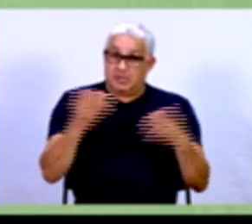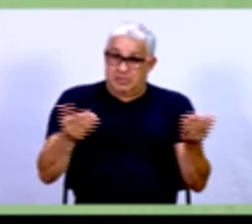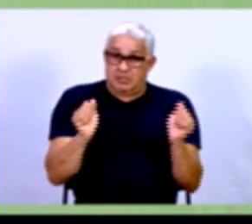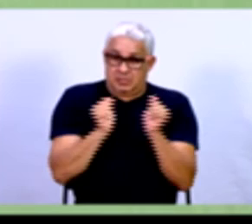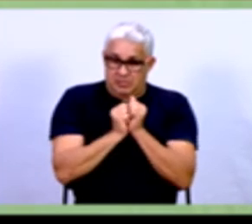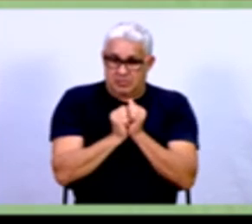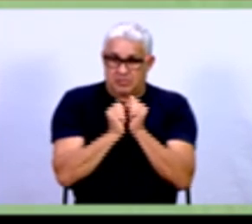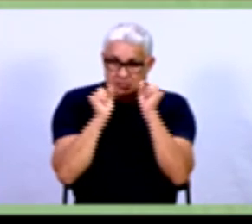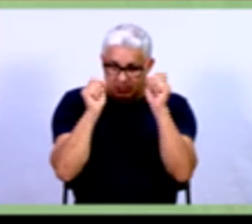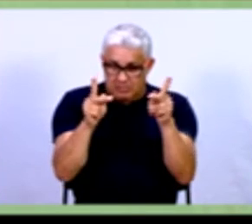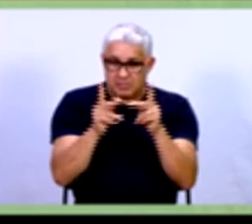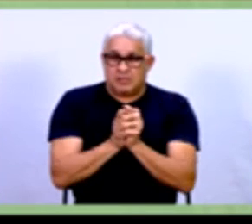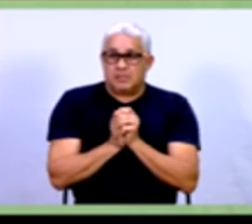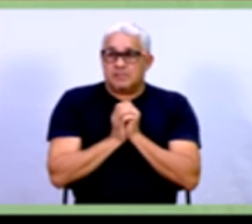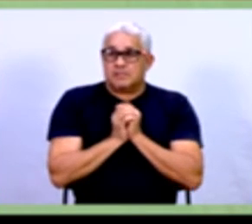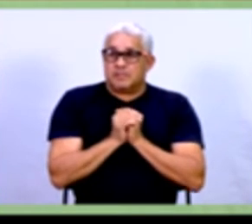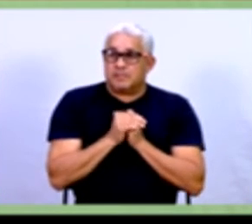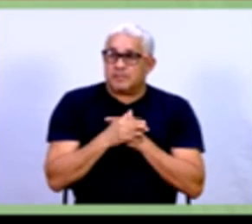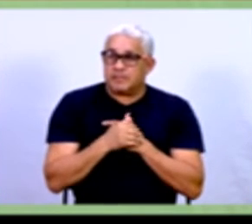Então,